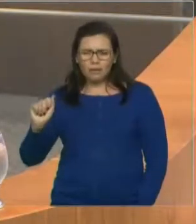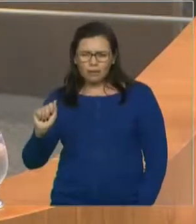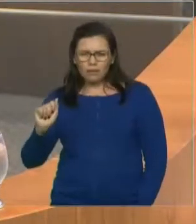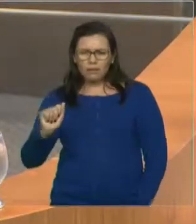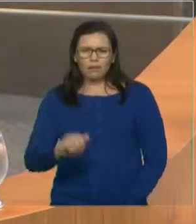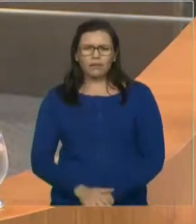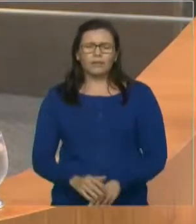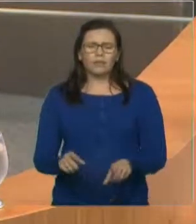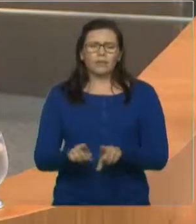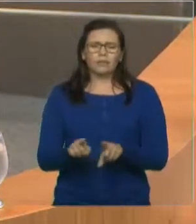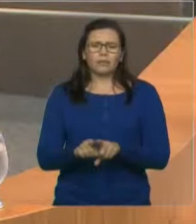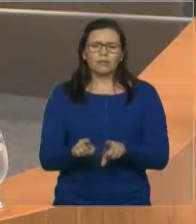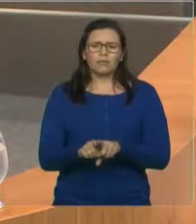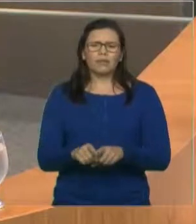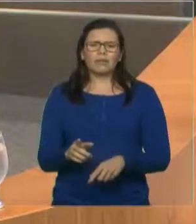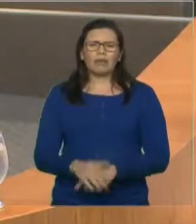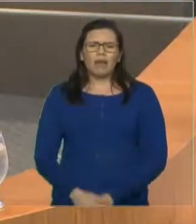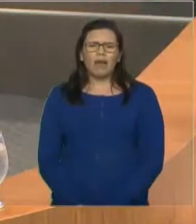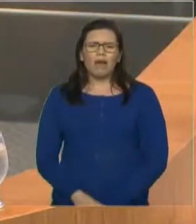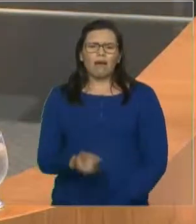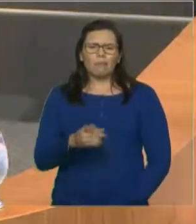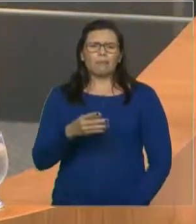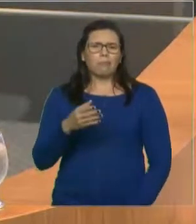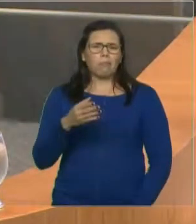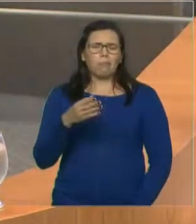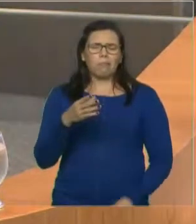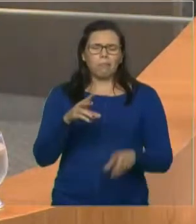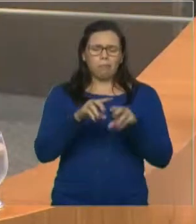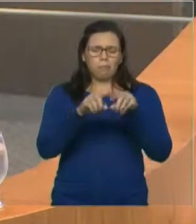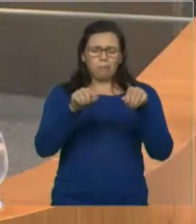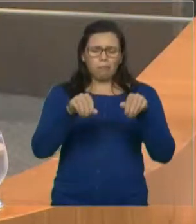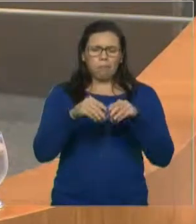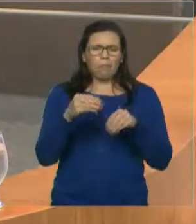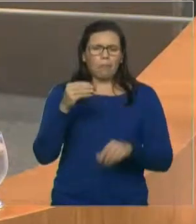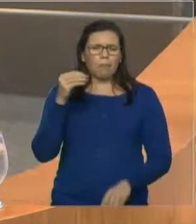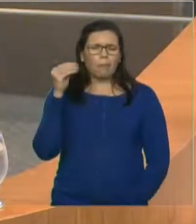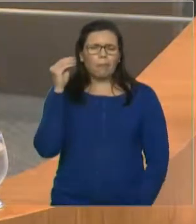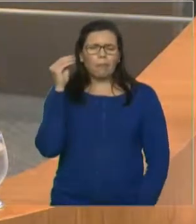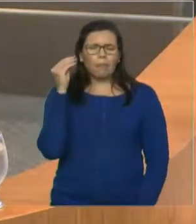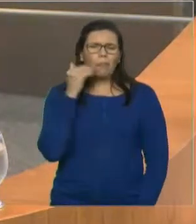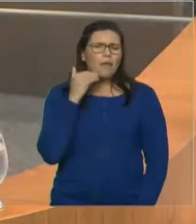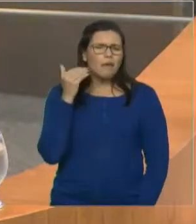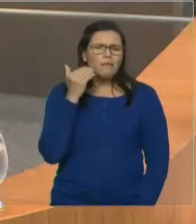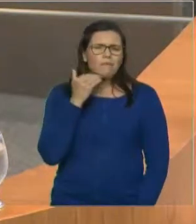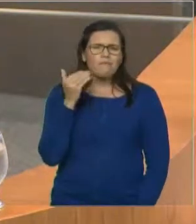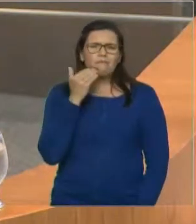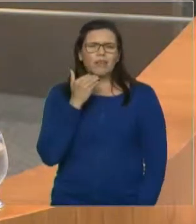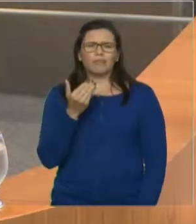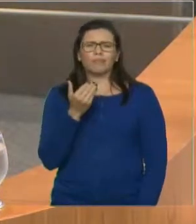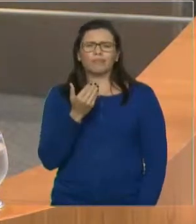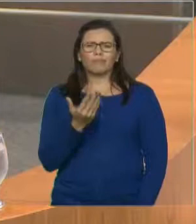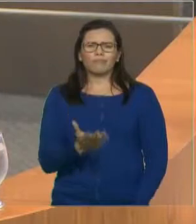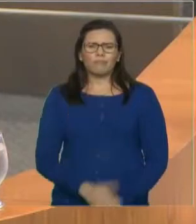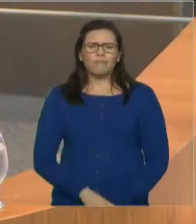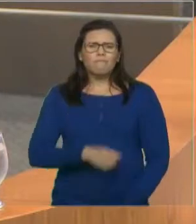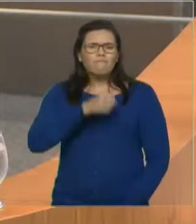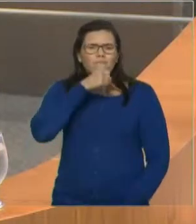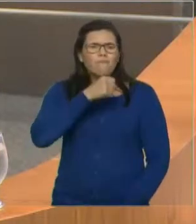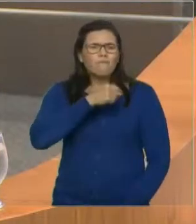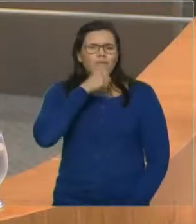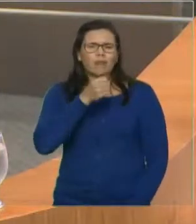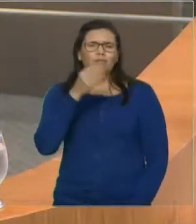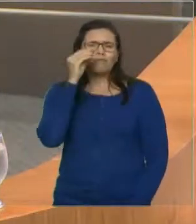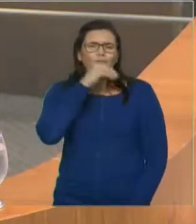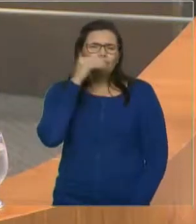do povo para passar sebo na venta de jumento. Essa é a palavra certa. Então, eu